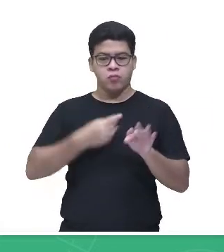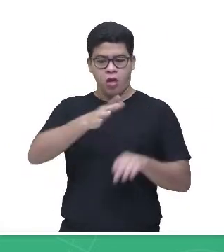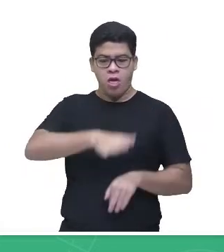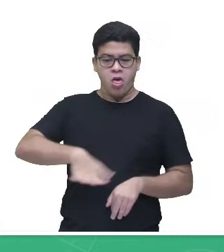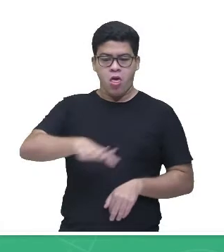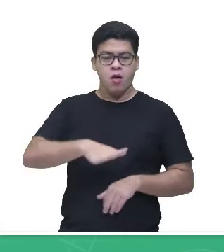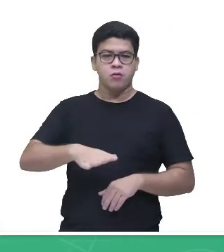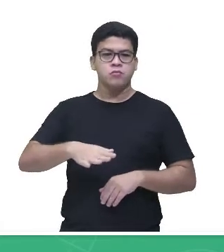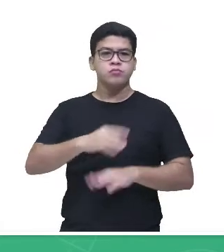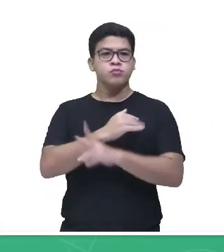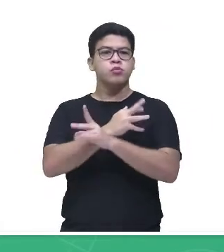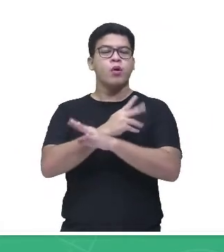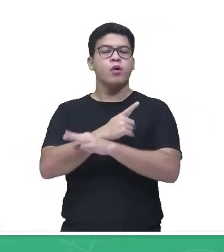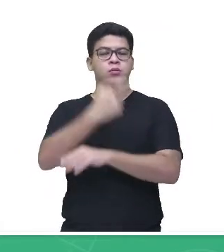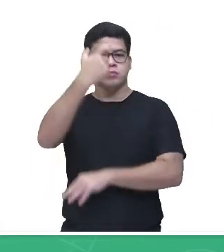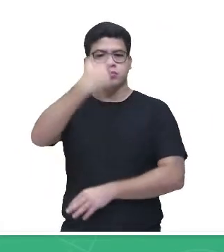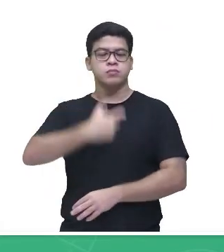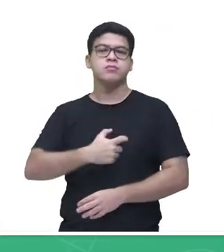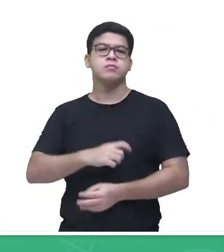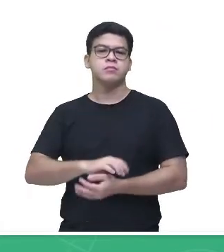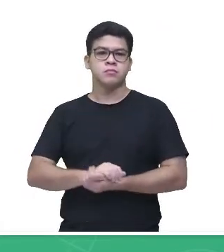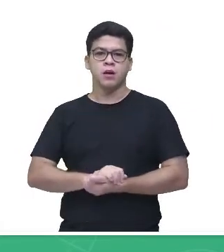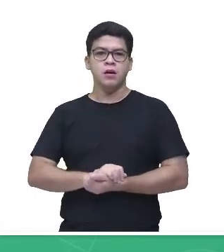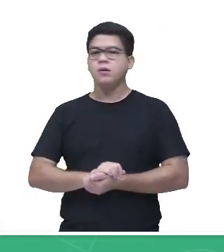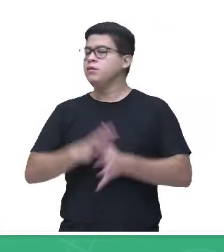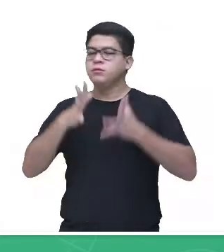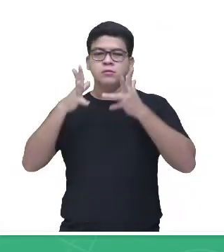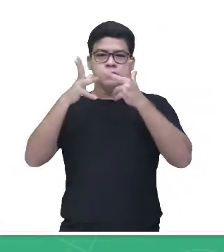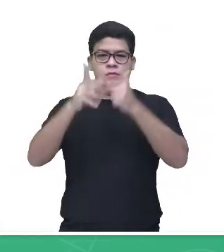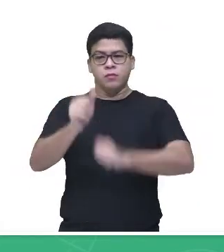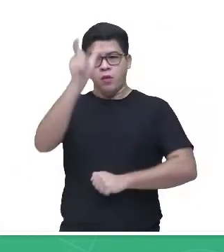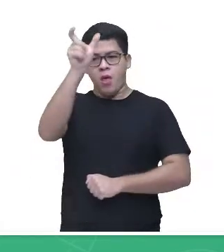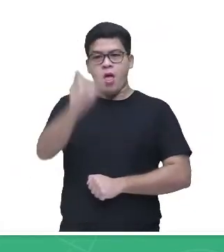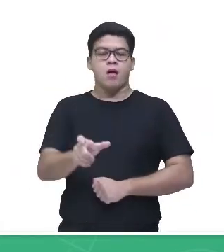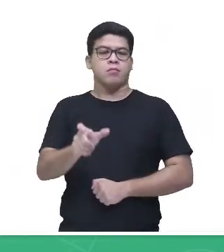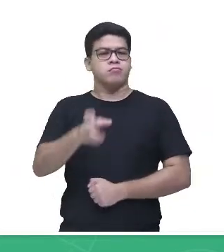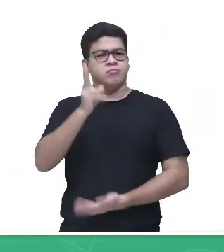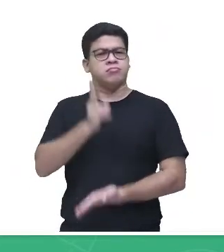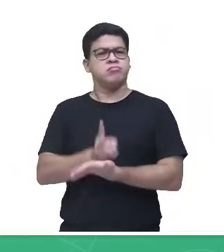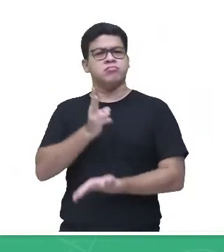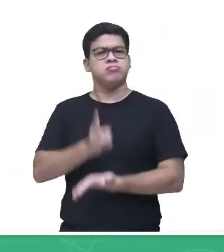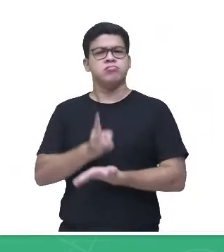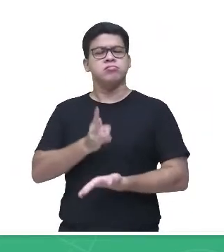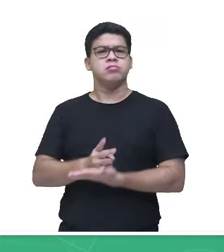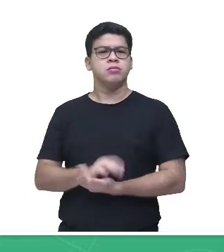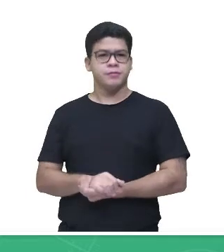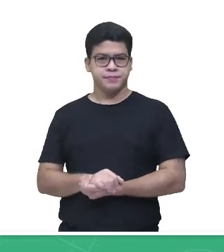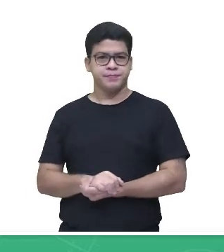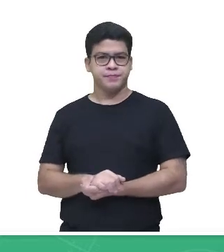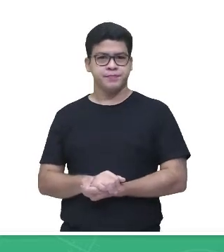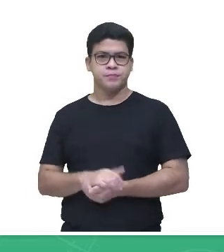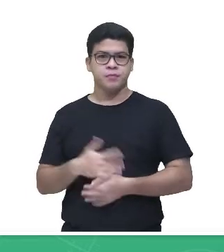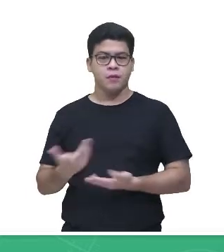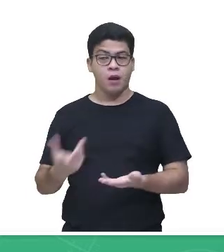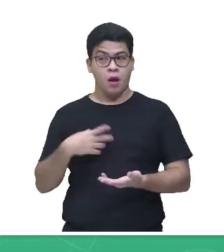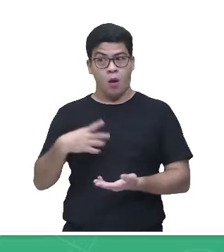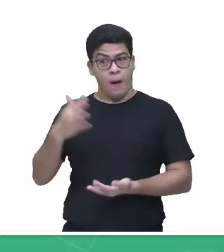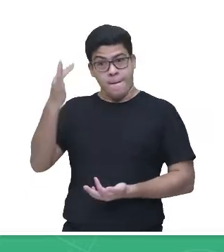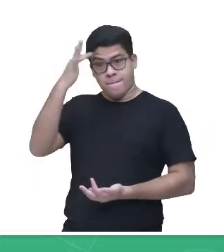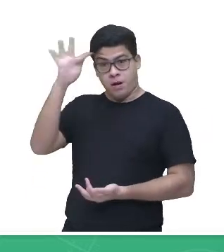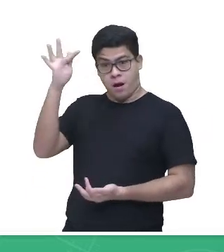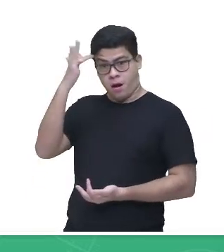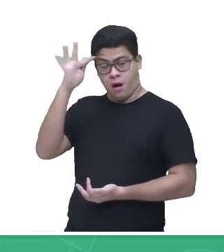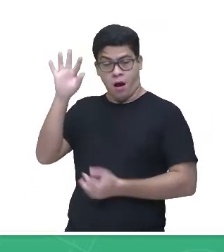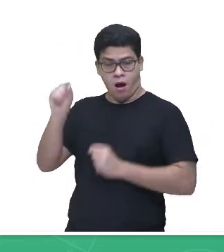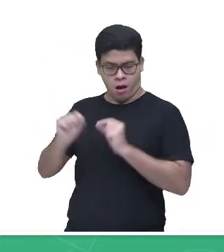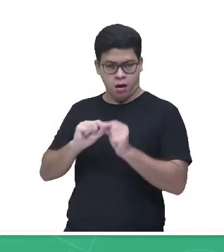Então, tudo era aquela figura. Tudo era a figura do rei. E isso era legitimado por muitos teóricos, que também